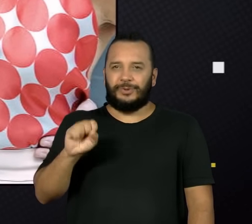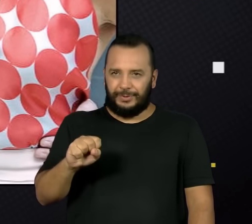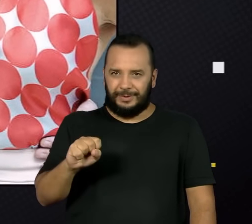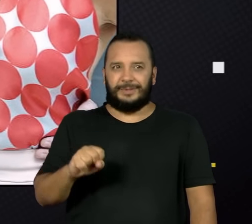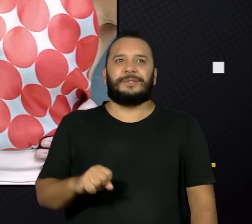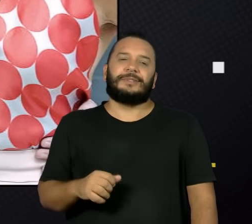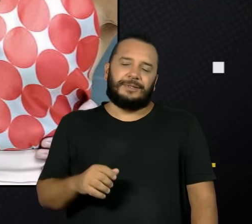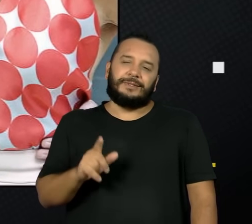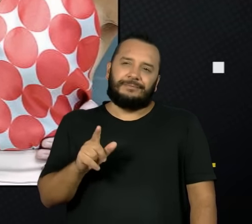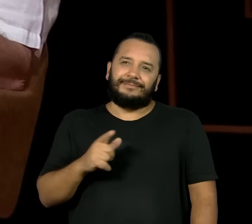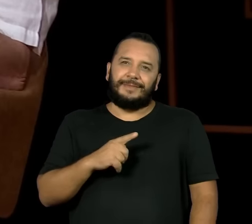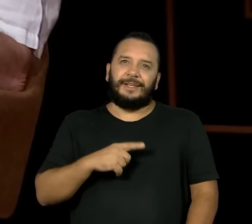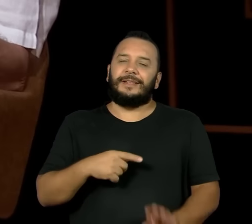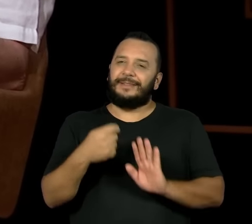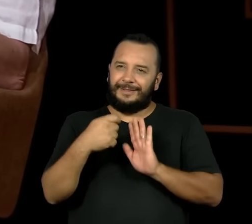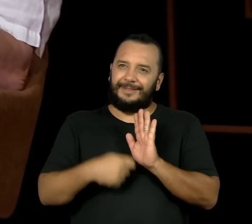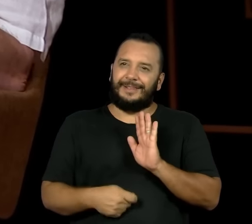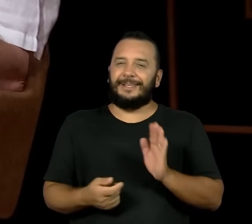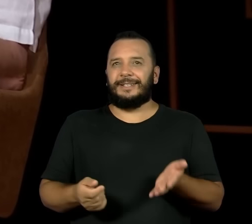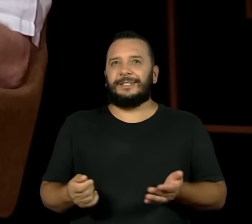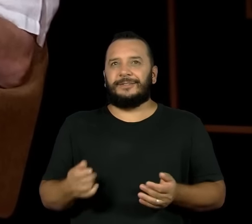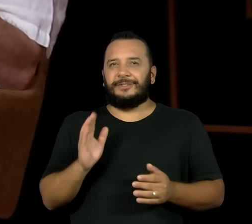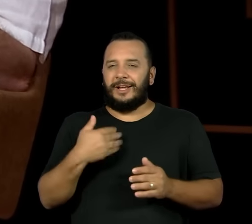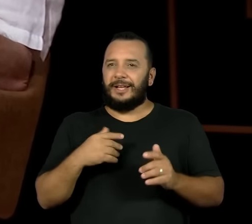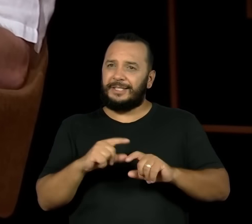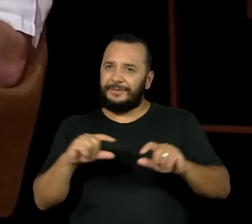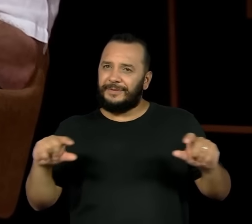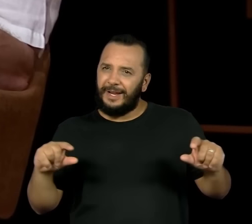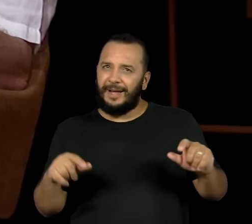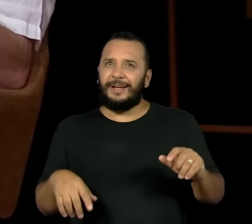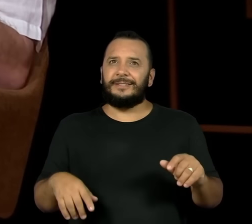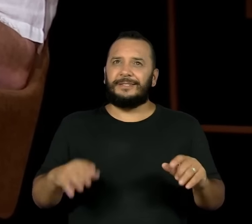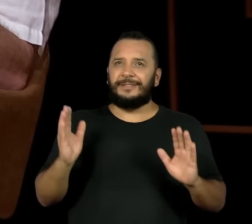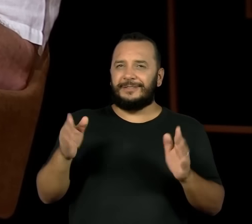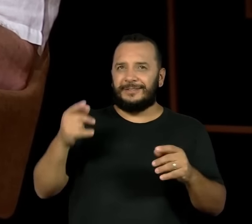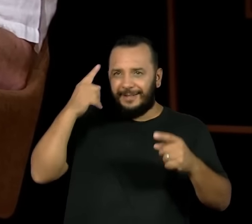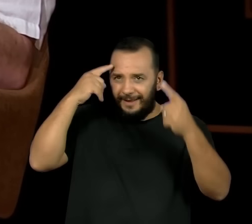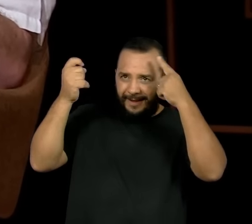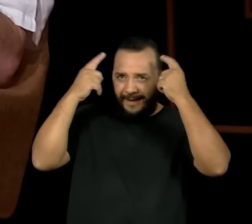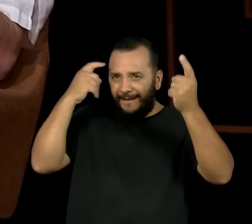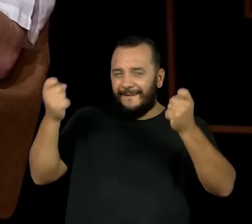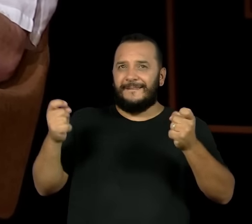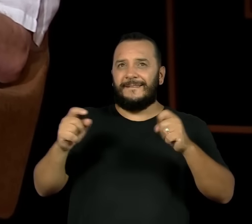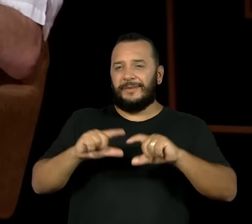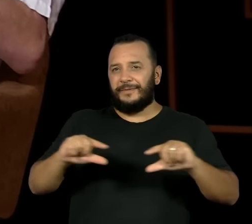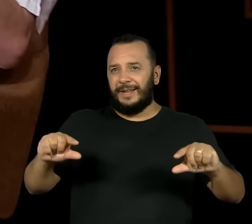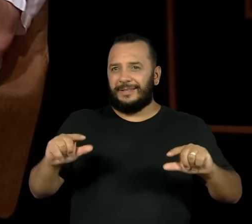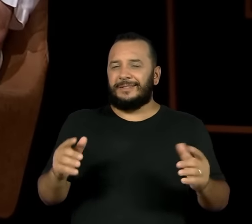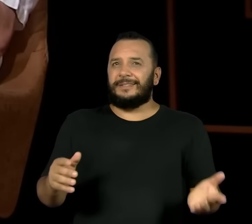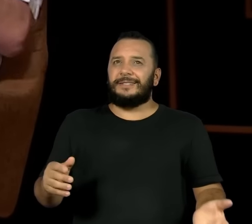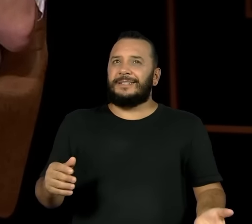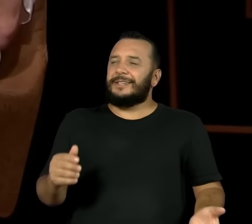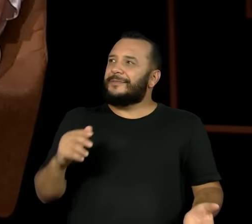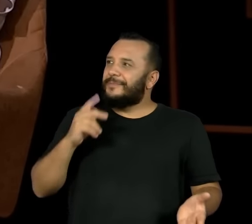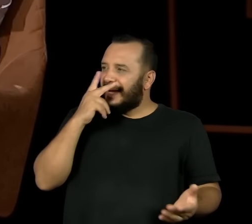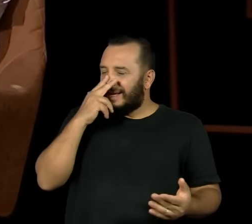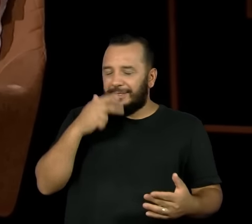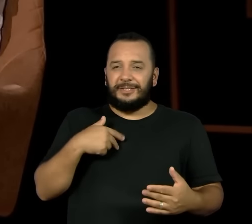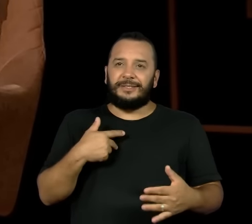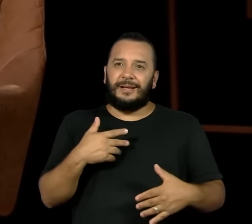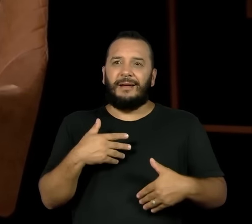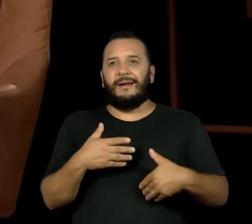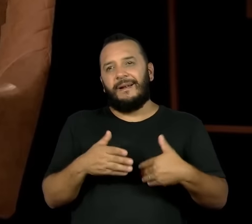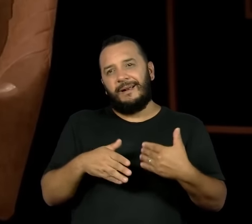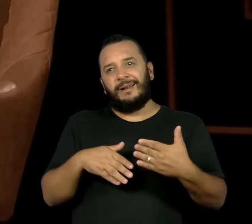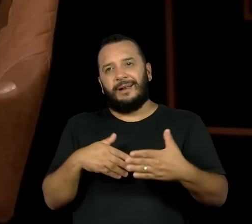vinha né os trocadilhos as frases trocadas E então aquilo aquilo já levava a gente